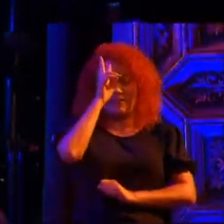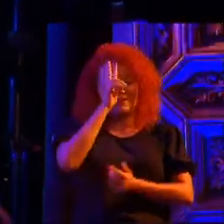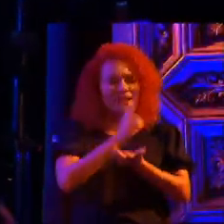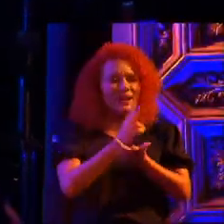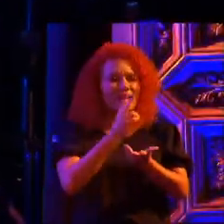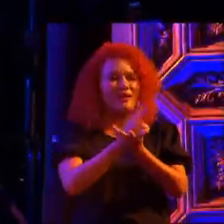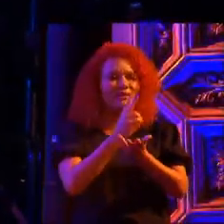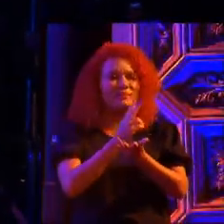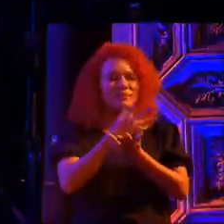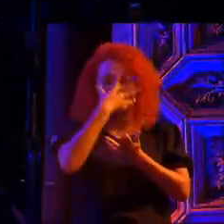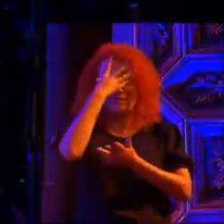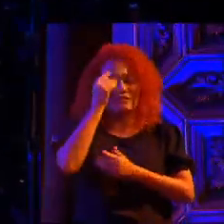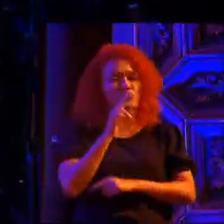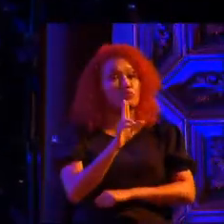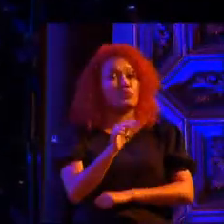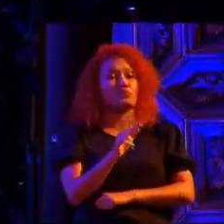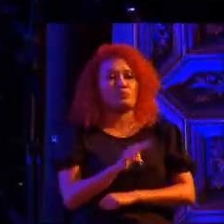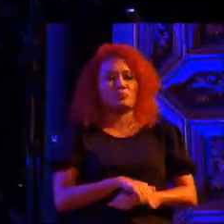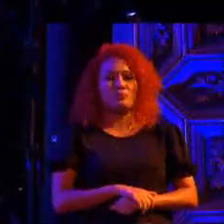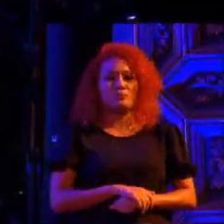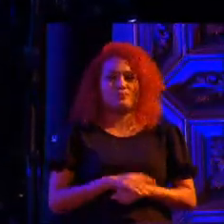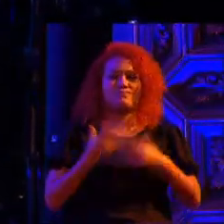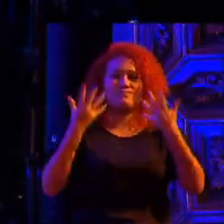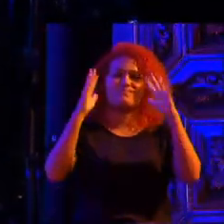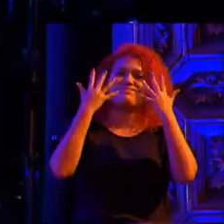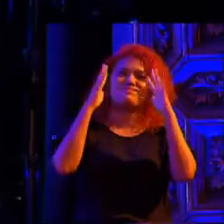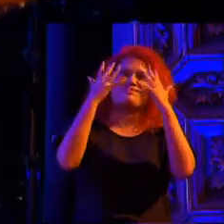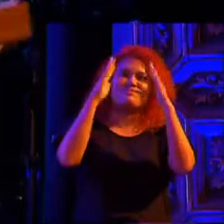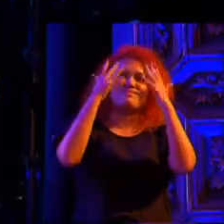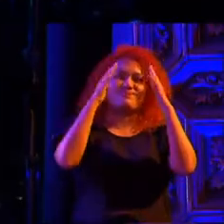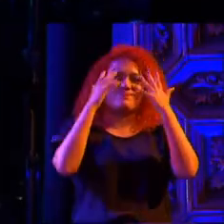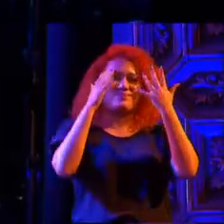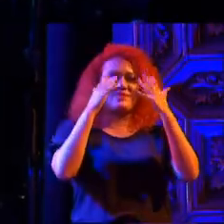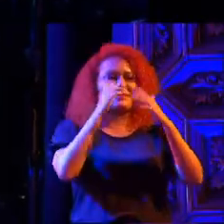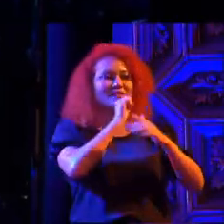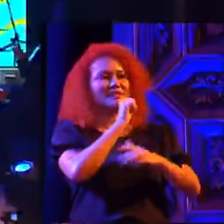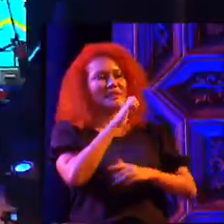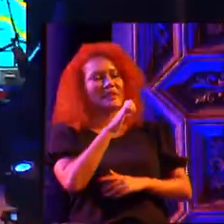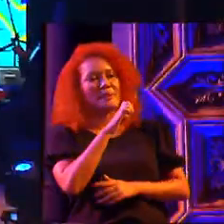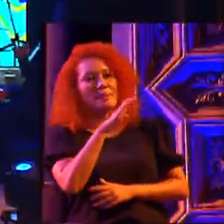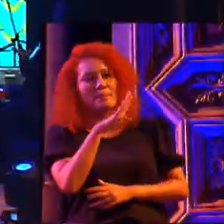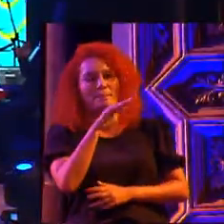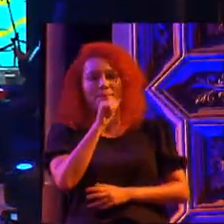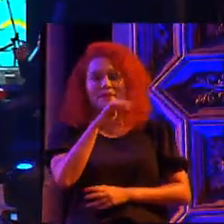e nunca será esquecido. Salve e viva Sebastião Tapajós.